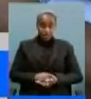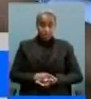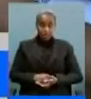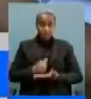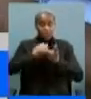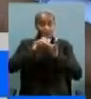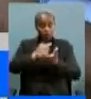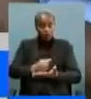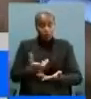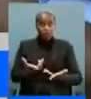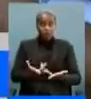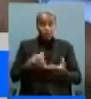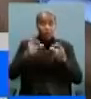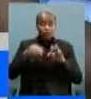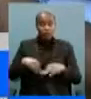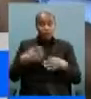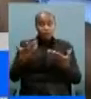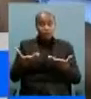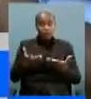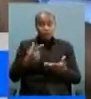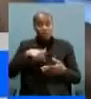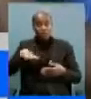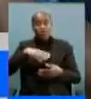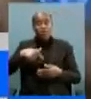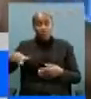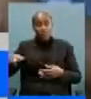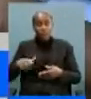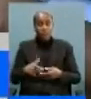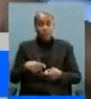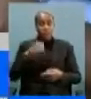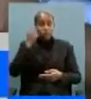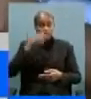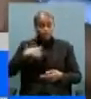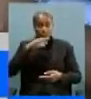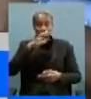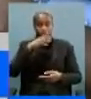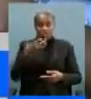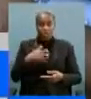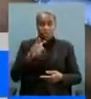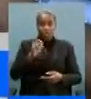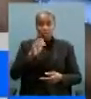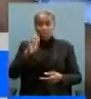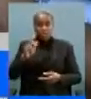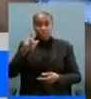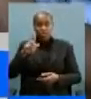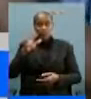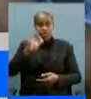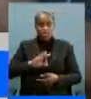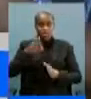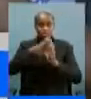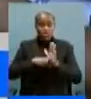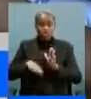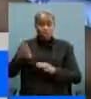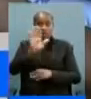este apoio e o fim para o qual é destinado, como eu disse, essencialmente na ordem dos 33% ao Programa Nacional